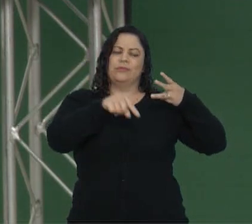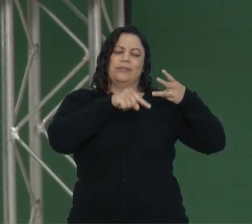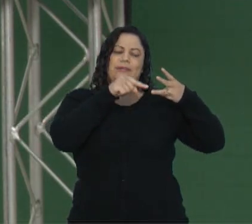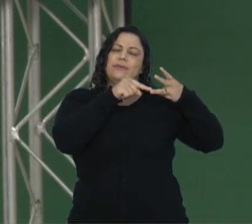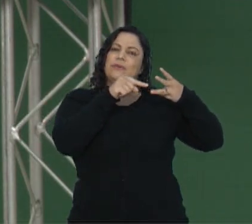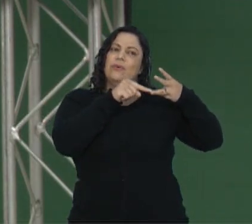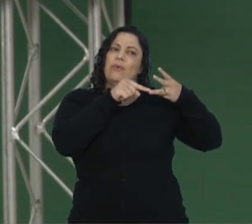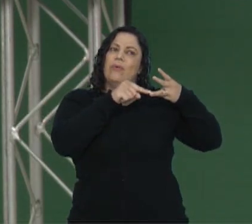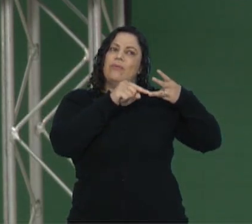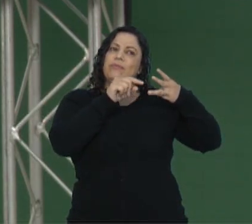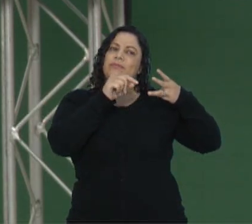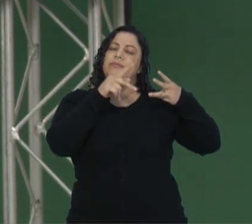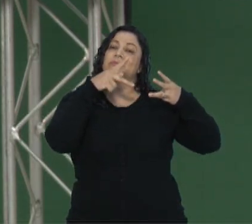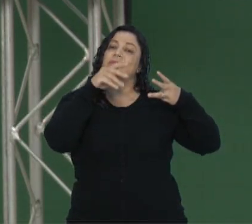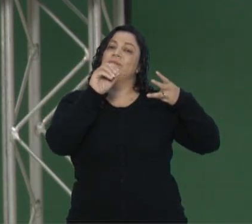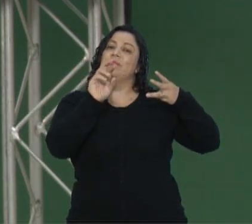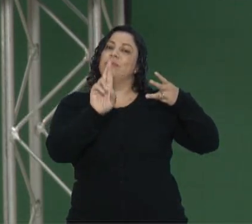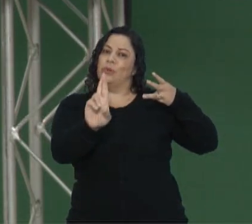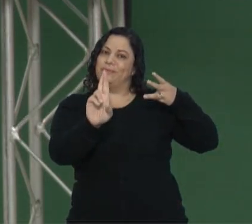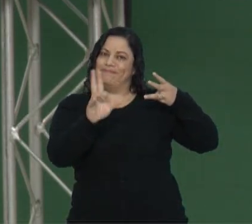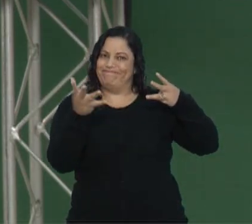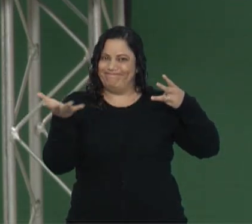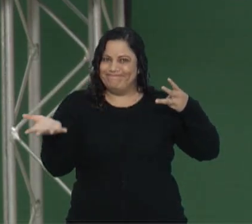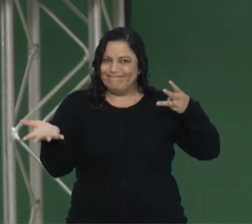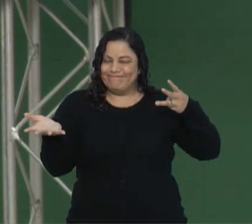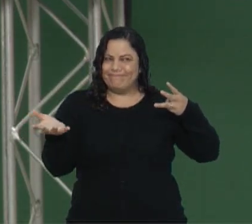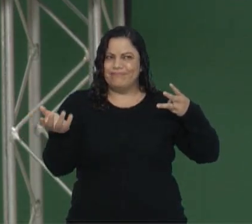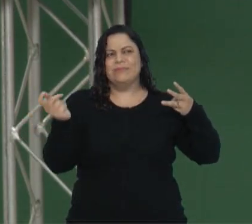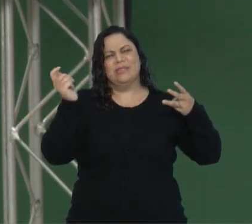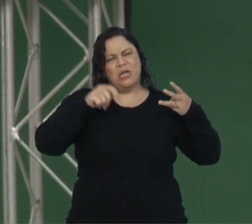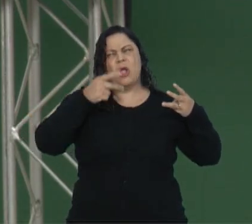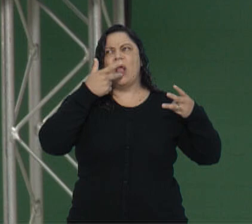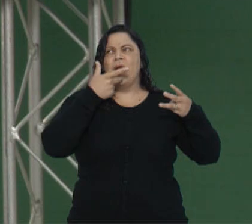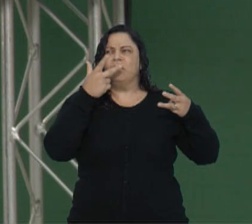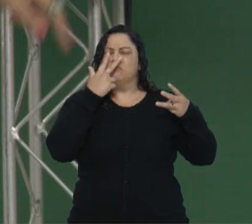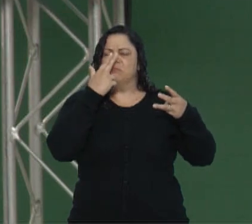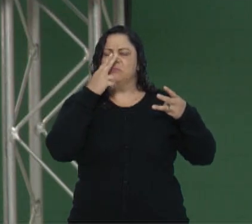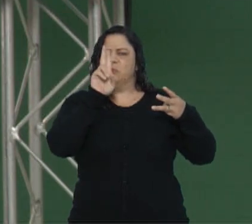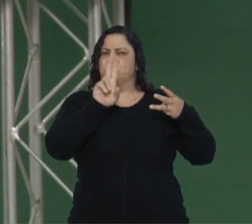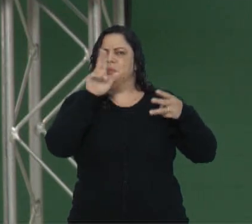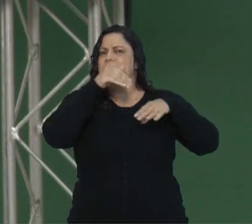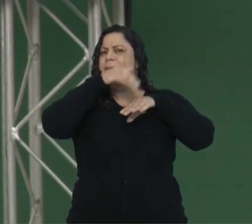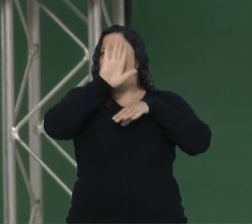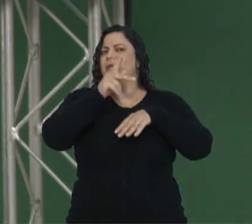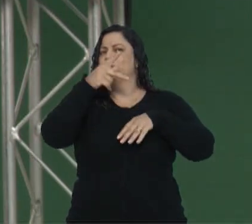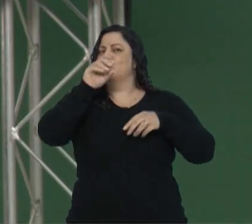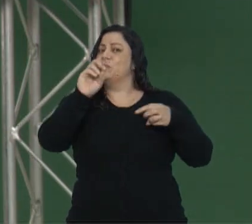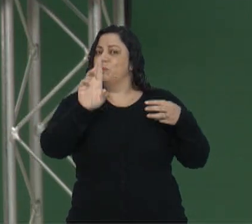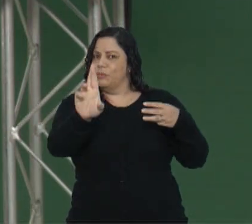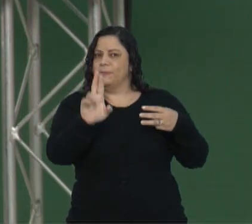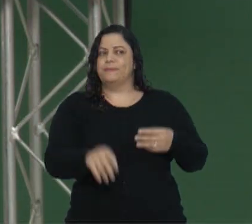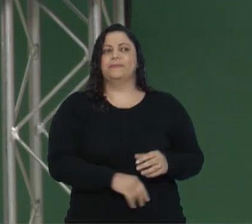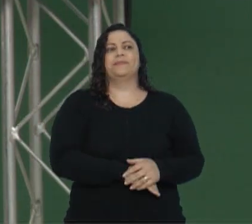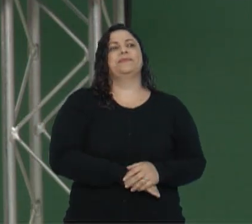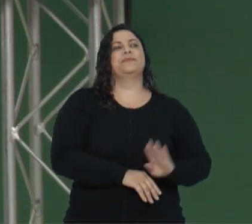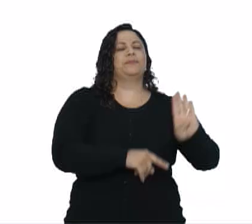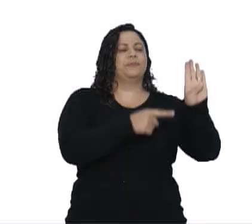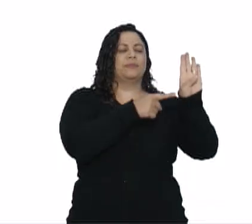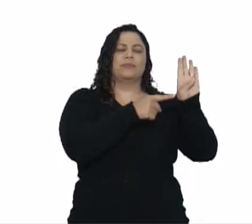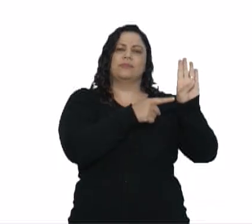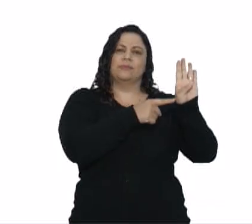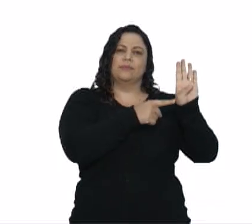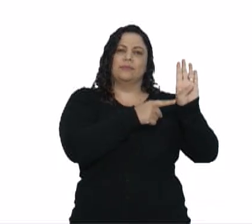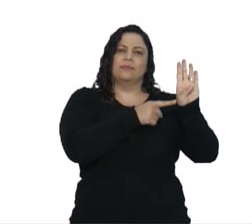tinham antipatia por ele. Eu creio que a gente usa bastante o por ele, né? Certo? Letra B.